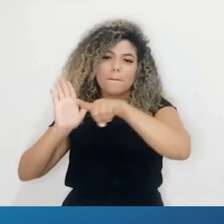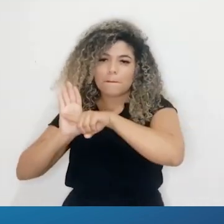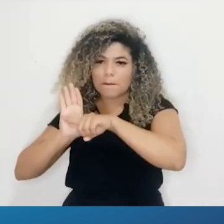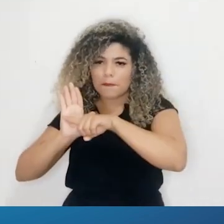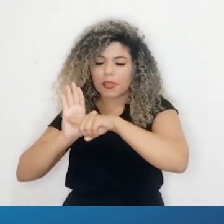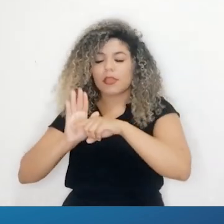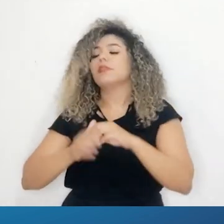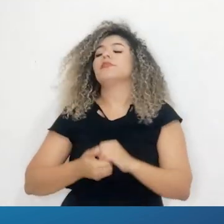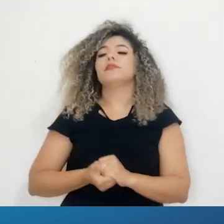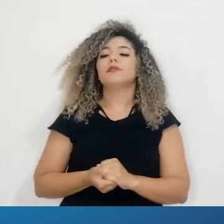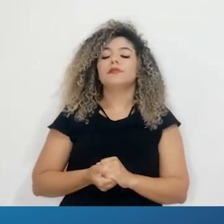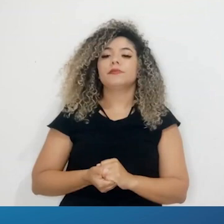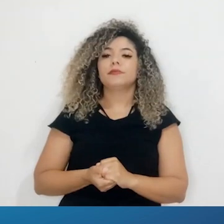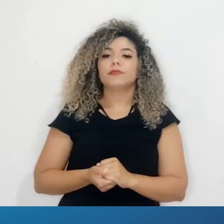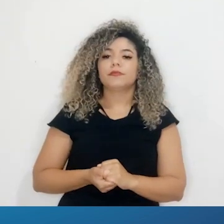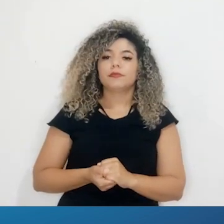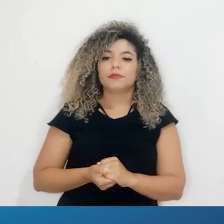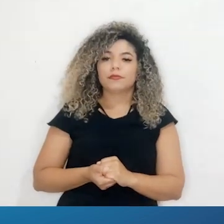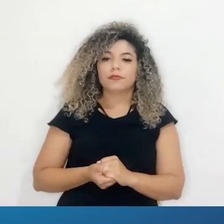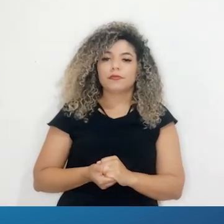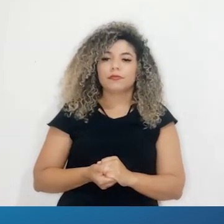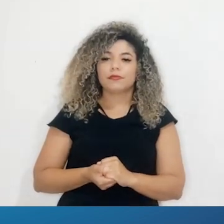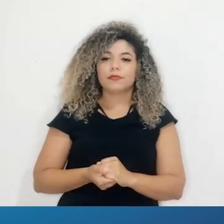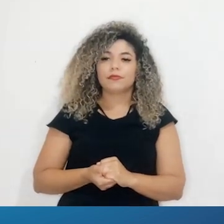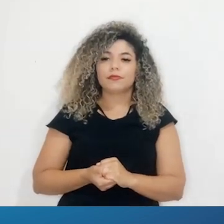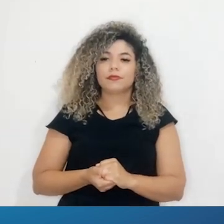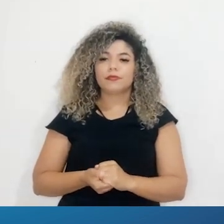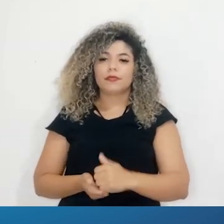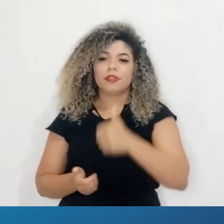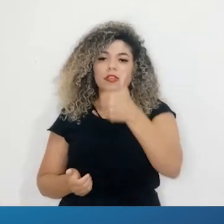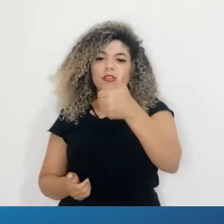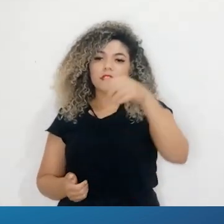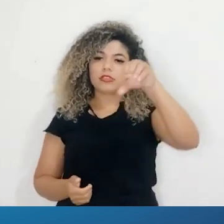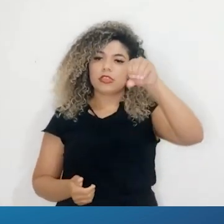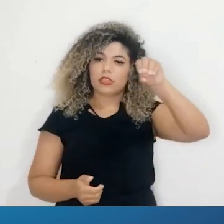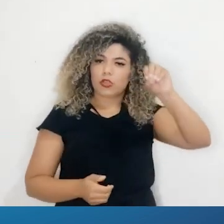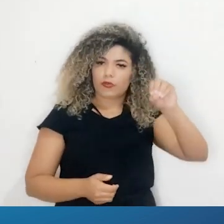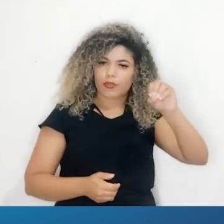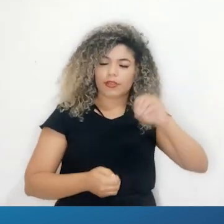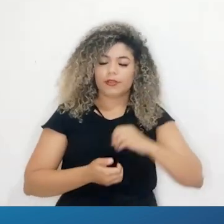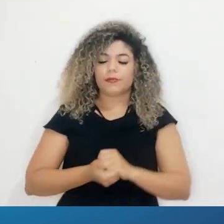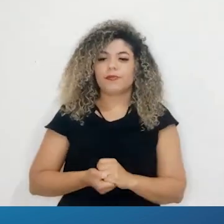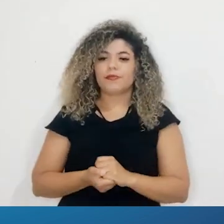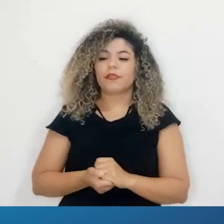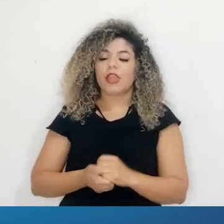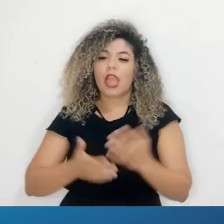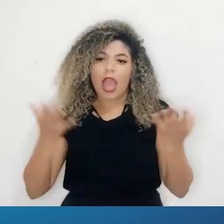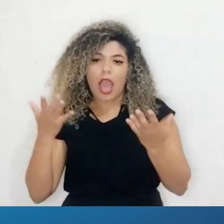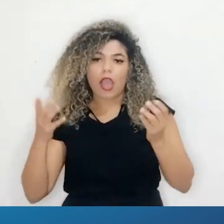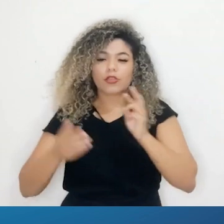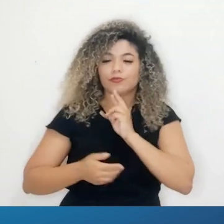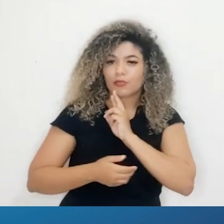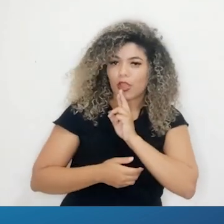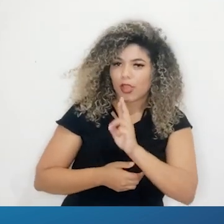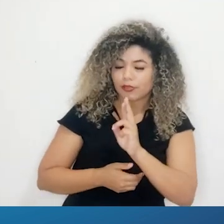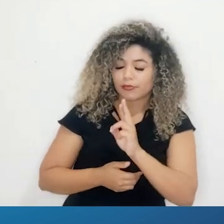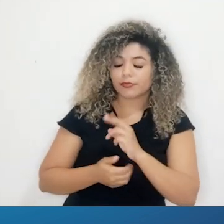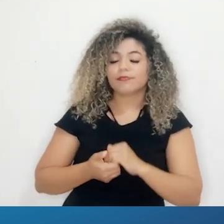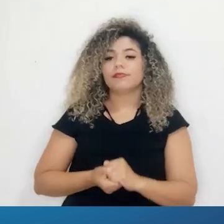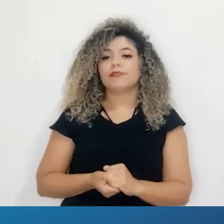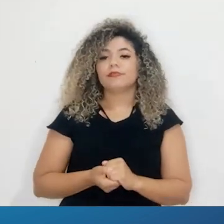É iG 208 - 190 208 -